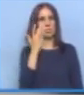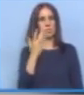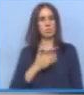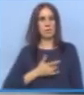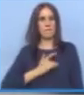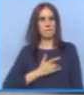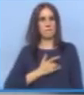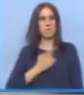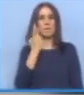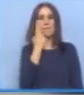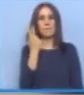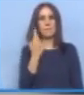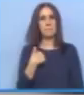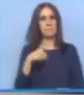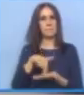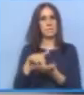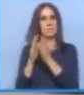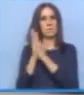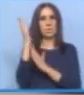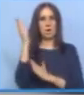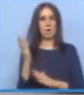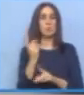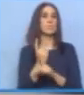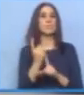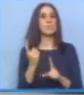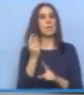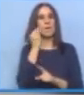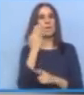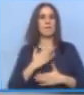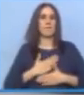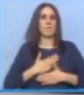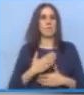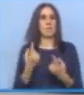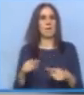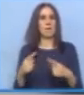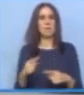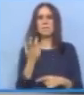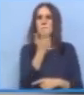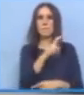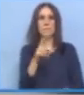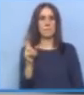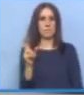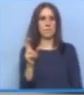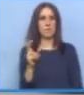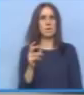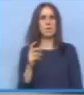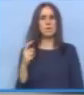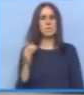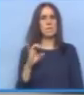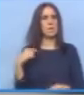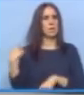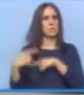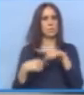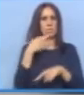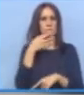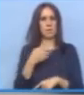amor, vivendo na presença de Deus, porque essa é a sua vontade desde sempre, desde todos os séculos,